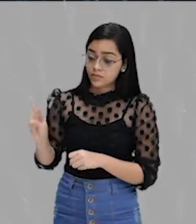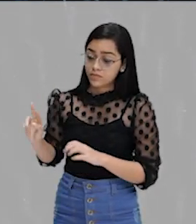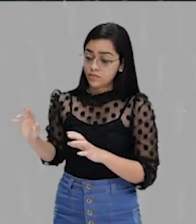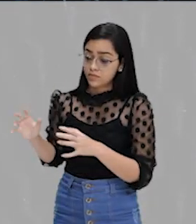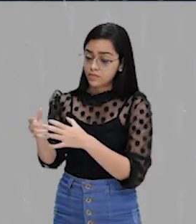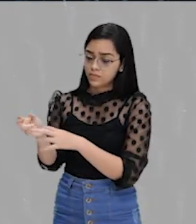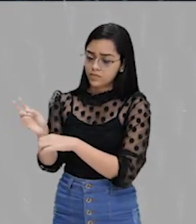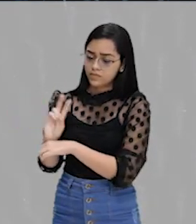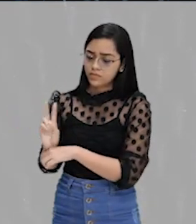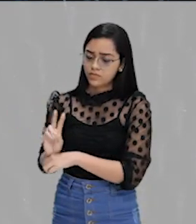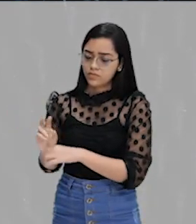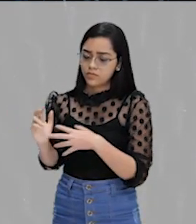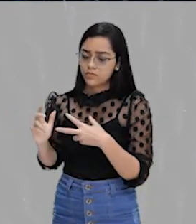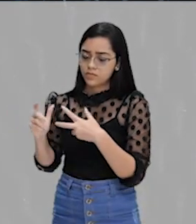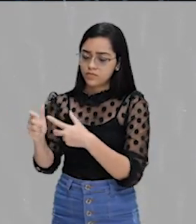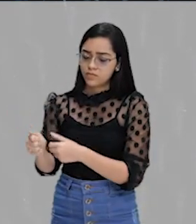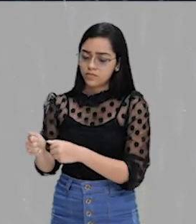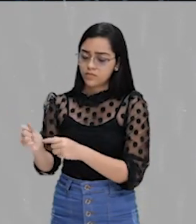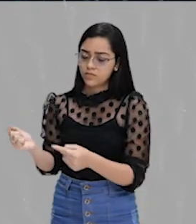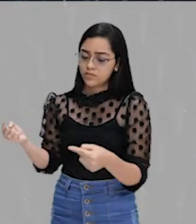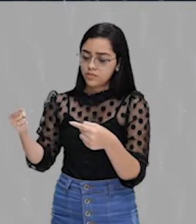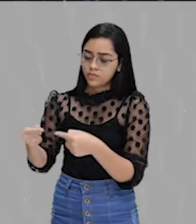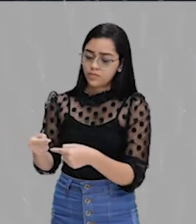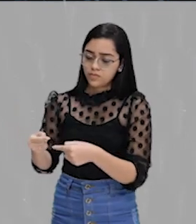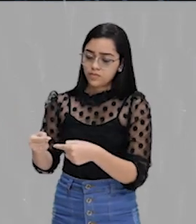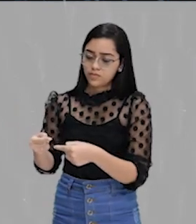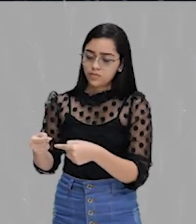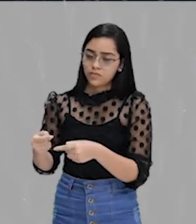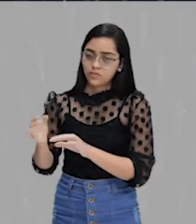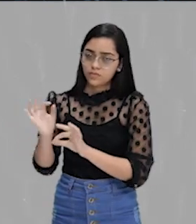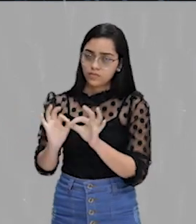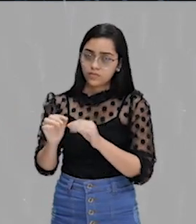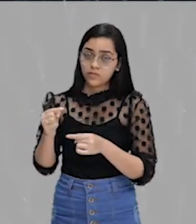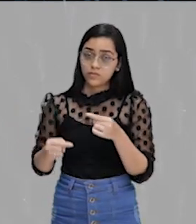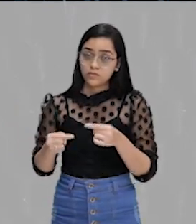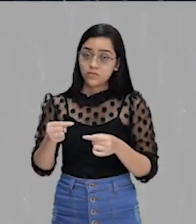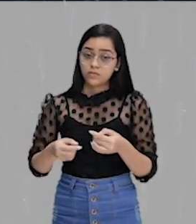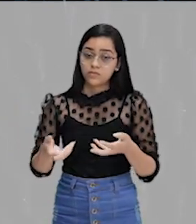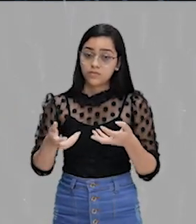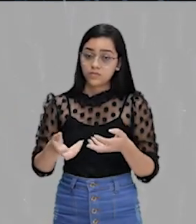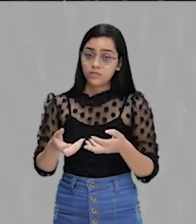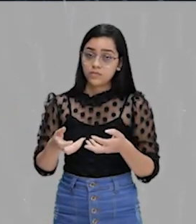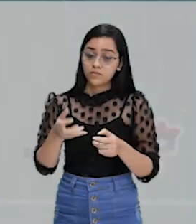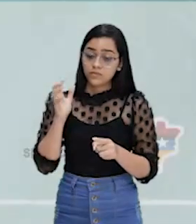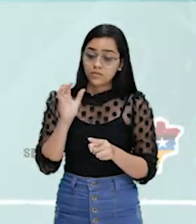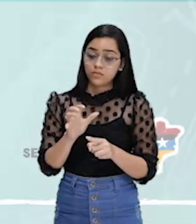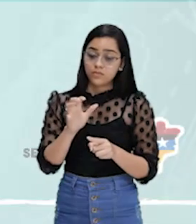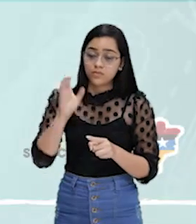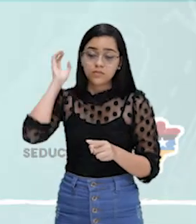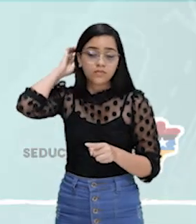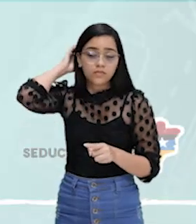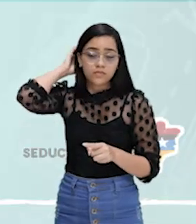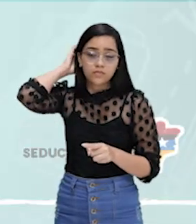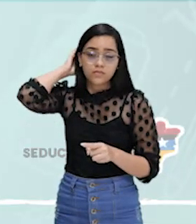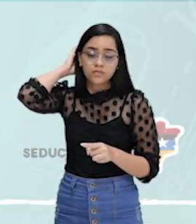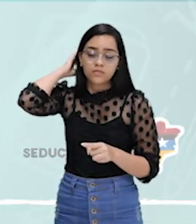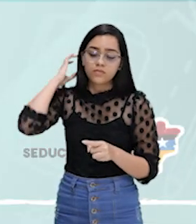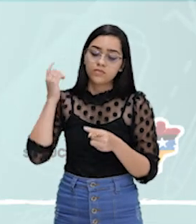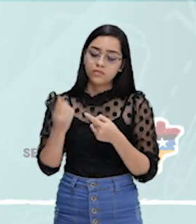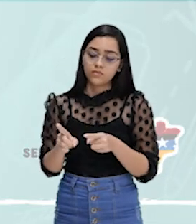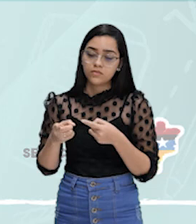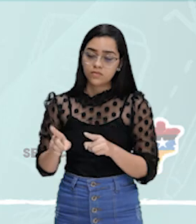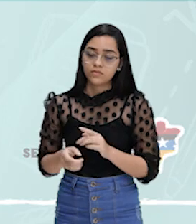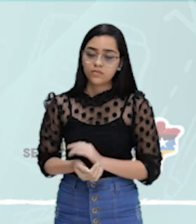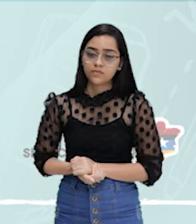está vigiando aqueles contra o regime, significa dizer que ela quer reprimir os seus opositores, que é o objetivo final